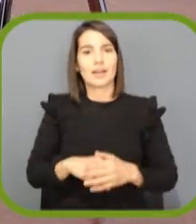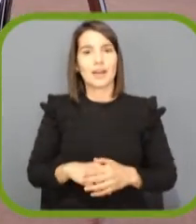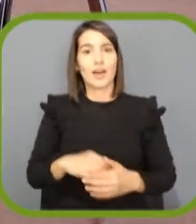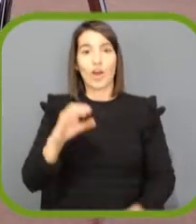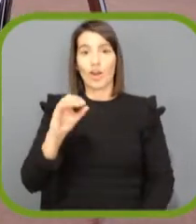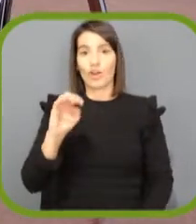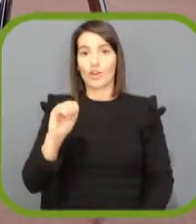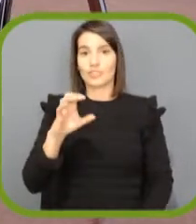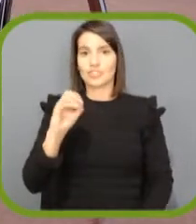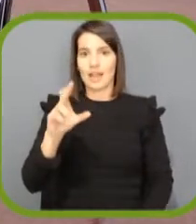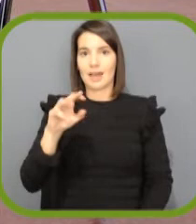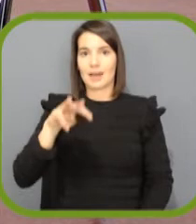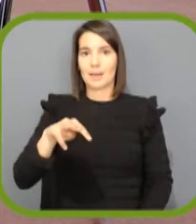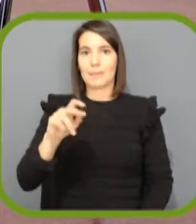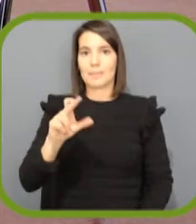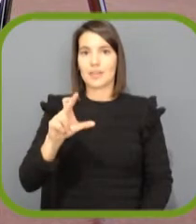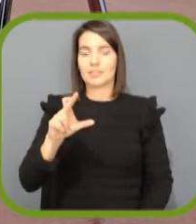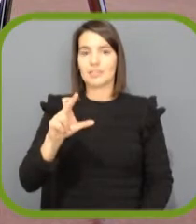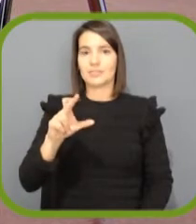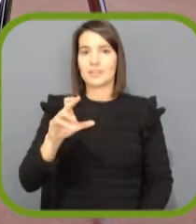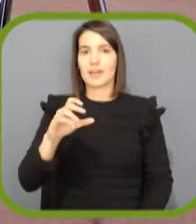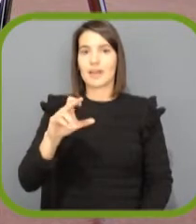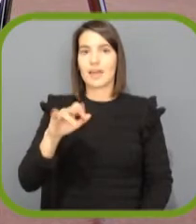O Óscar Mascarenhas dizia uma frase